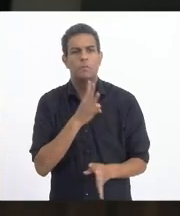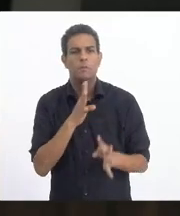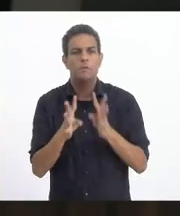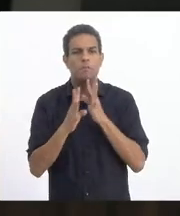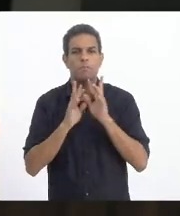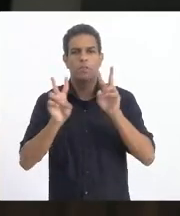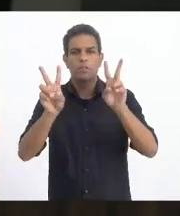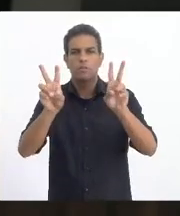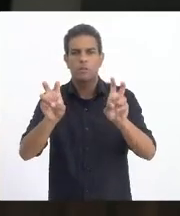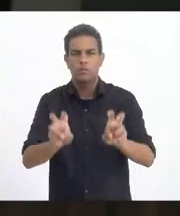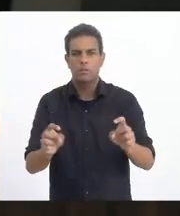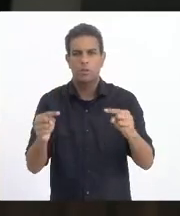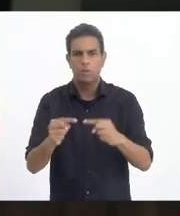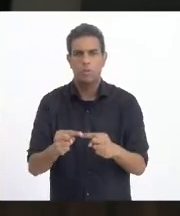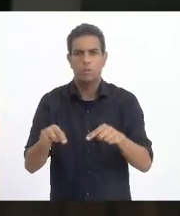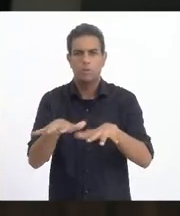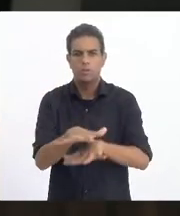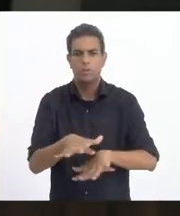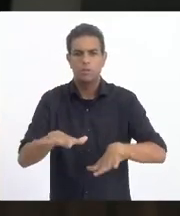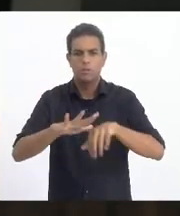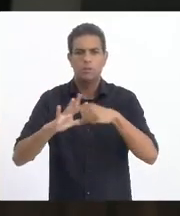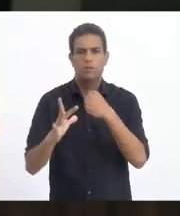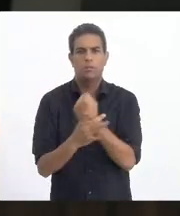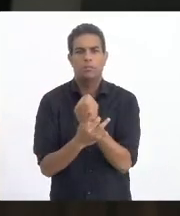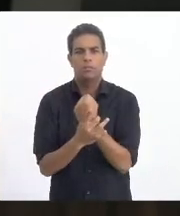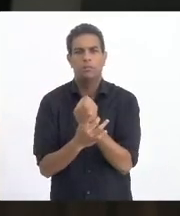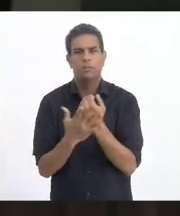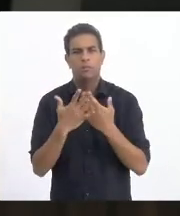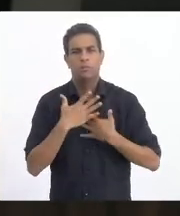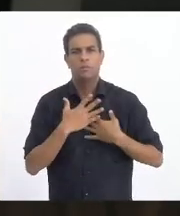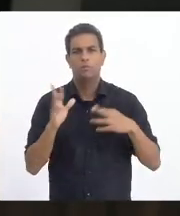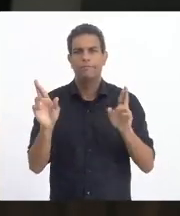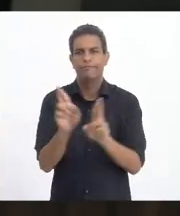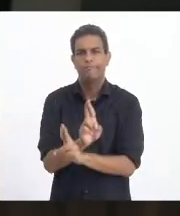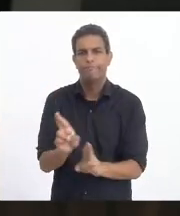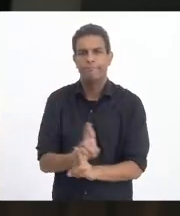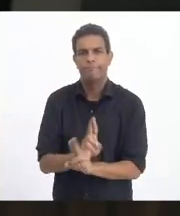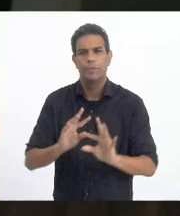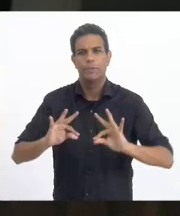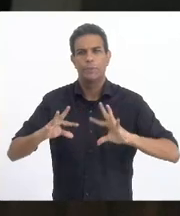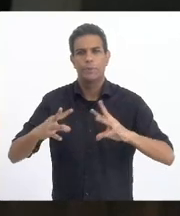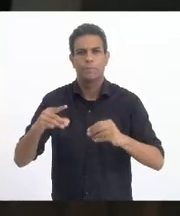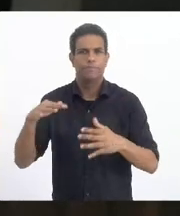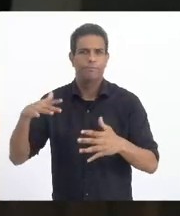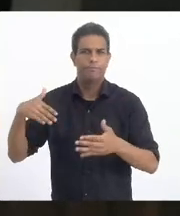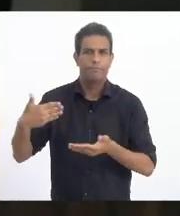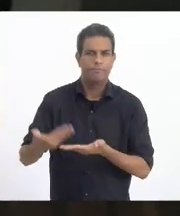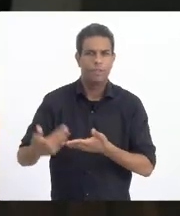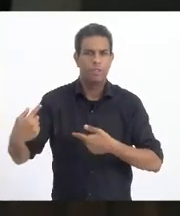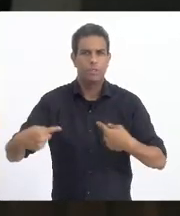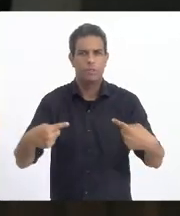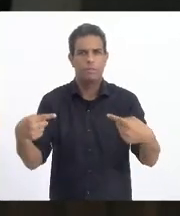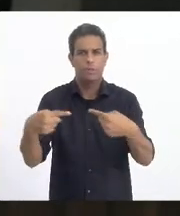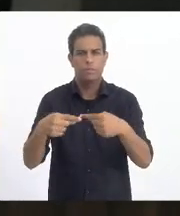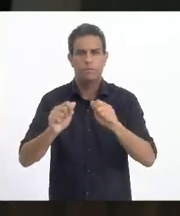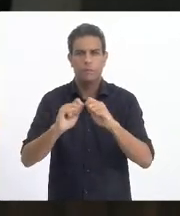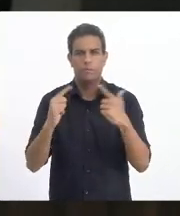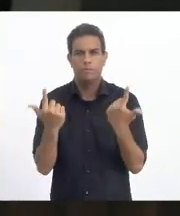o corpo técnico, e eu preciso ser muito fiel à minha palavra em relação a tudo que eu debato aqui na